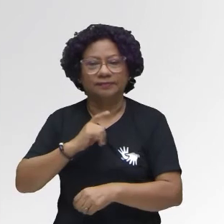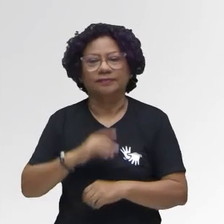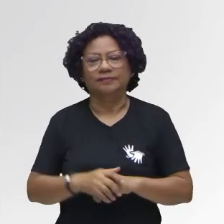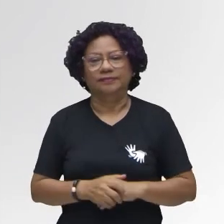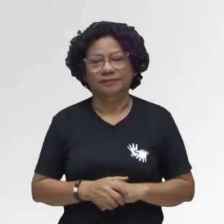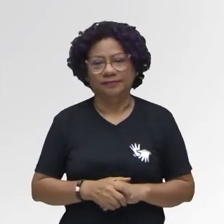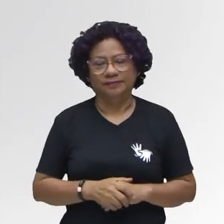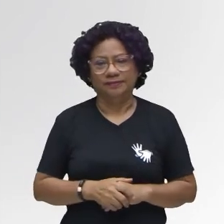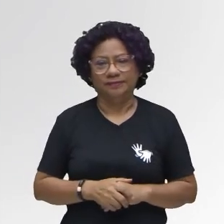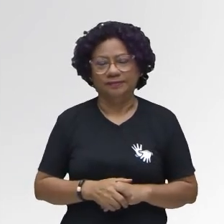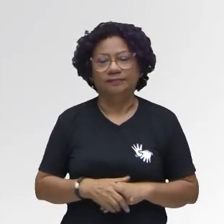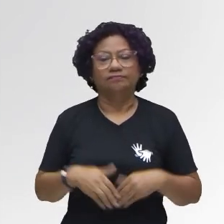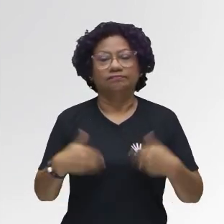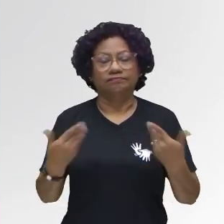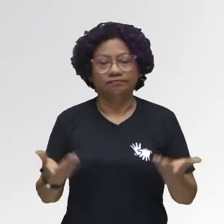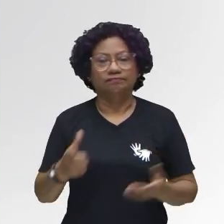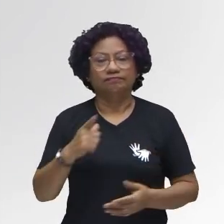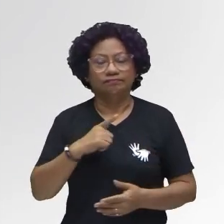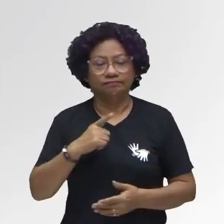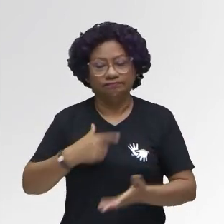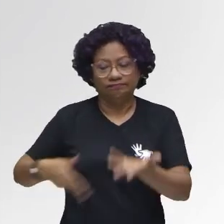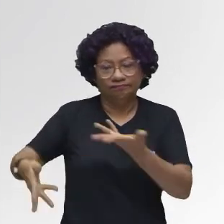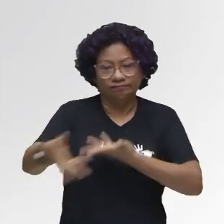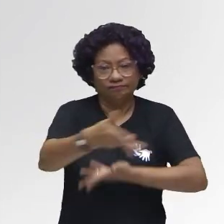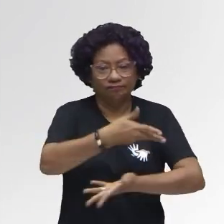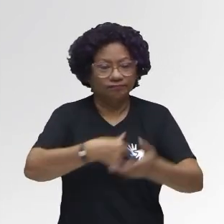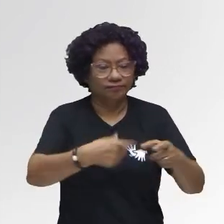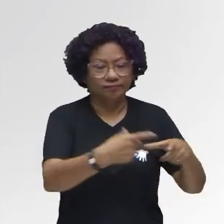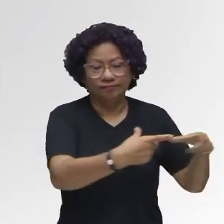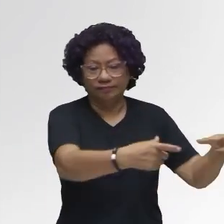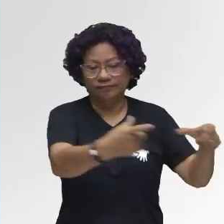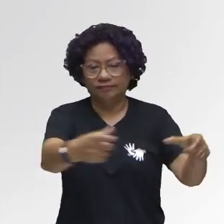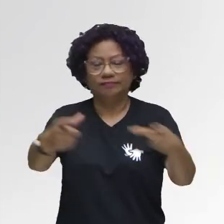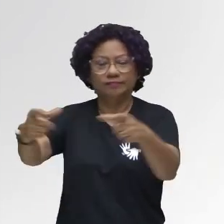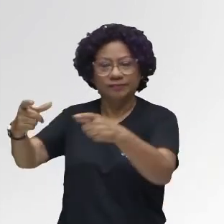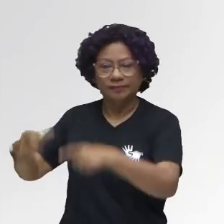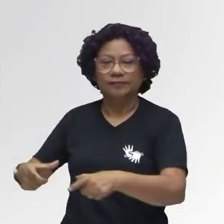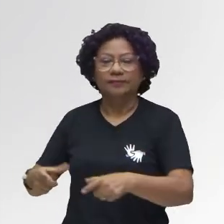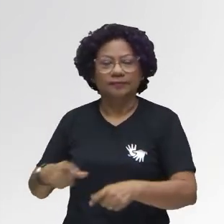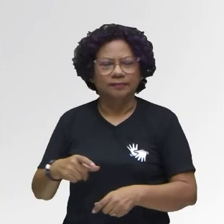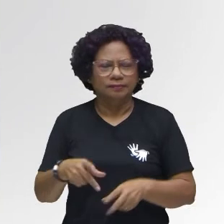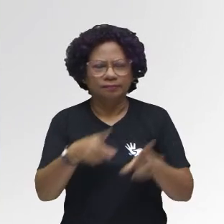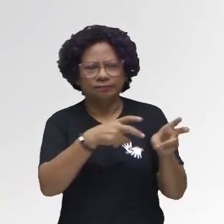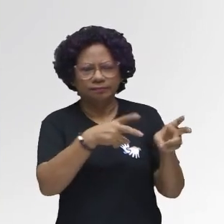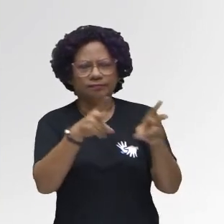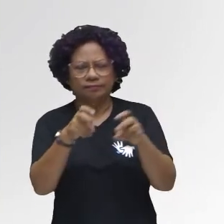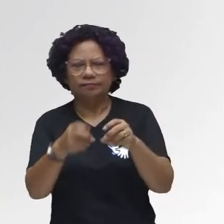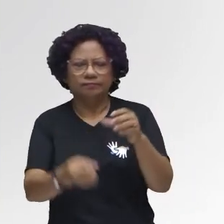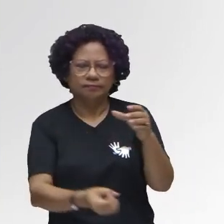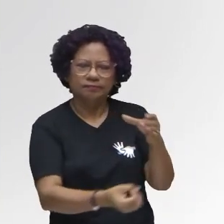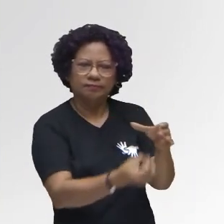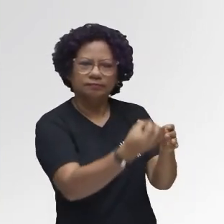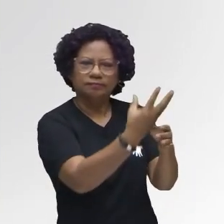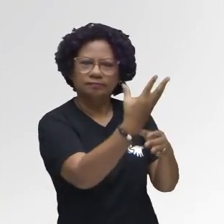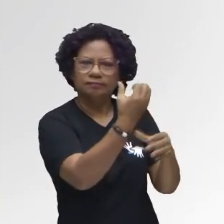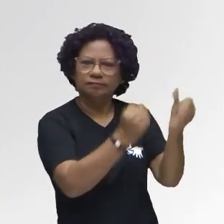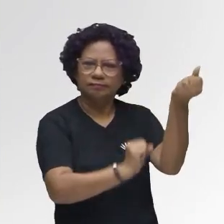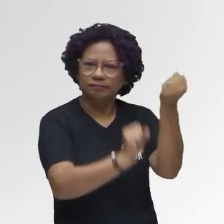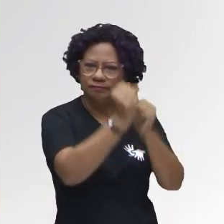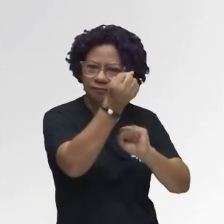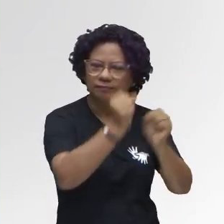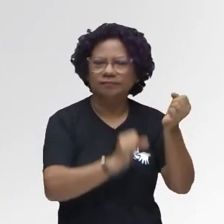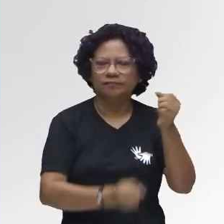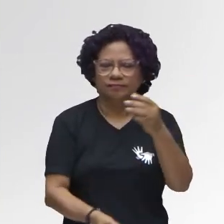mais conexões entre os lugares é onde as indústrias vão surgir. E essas áreas vão afetar